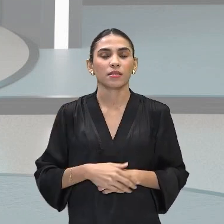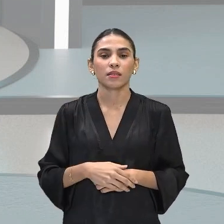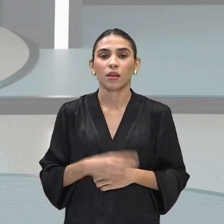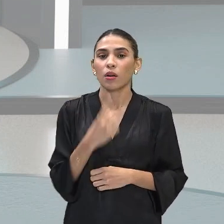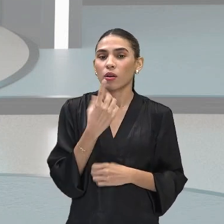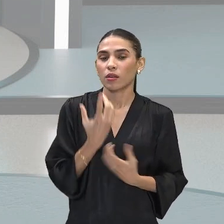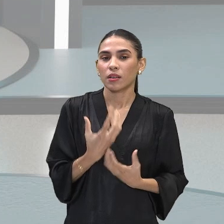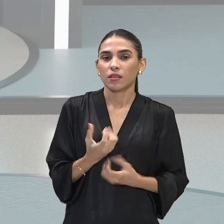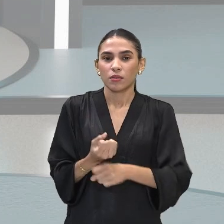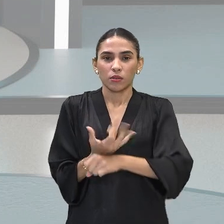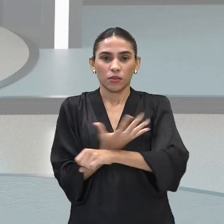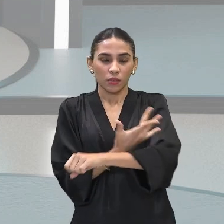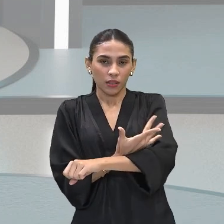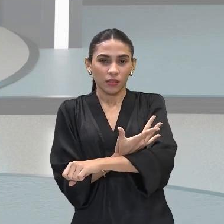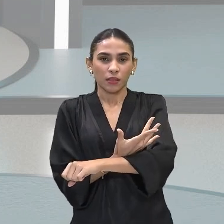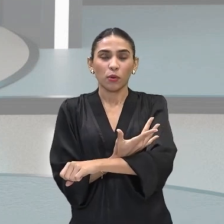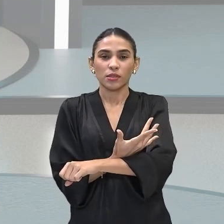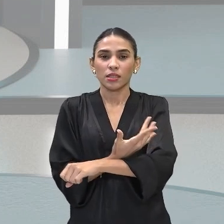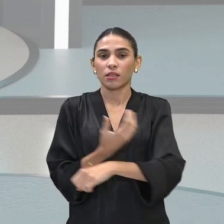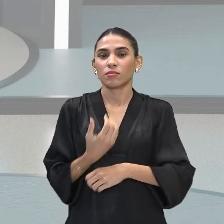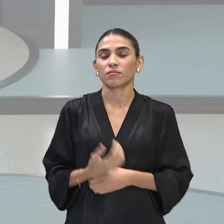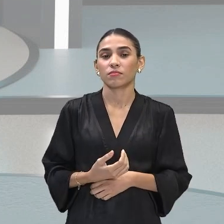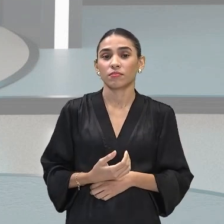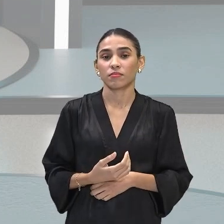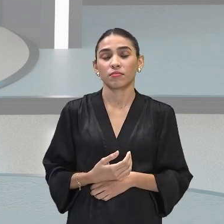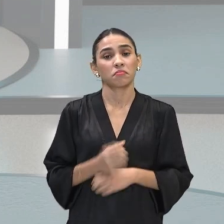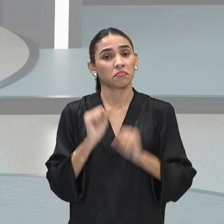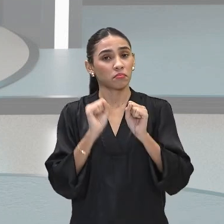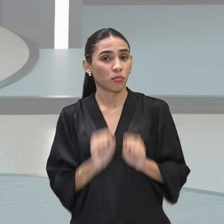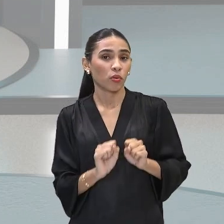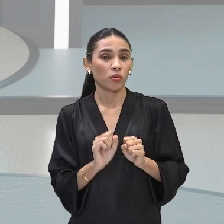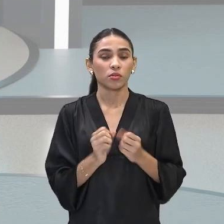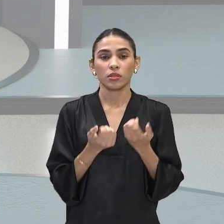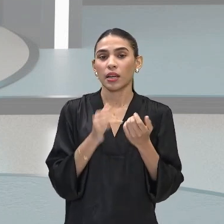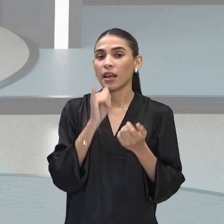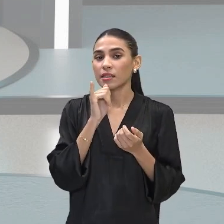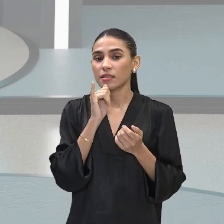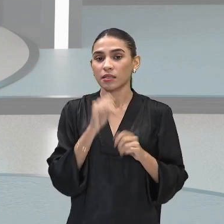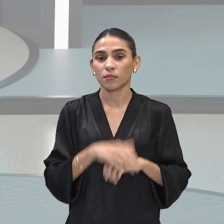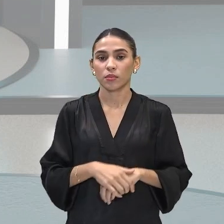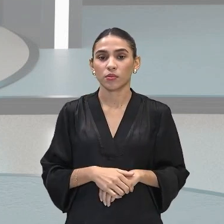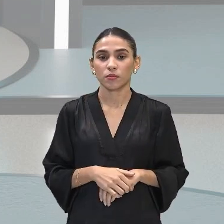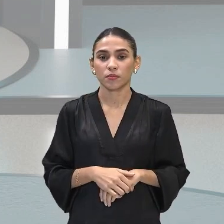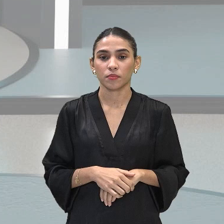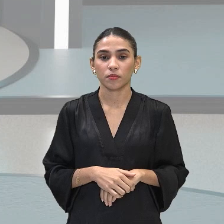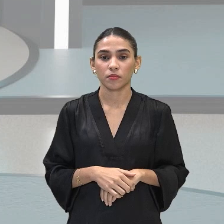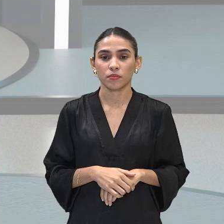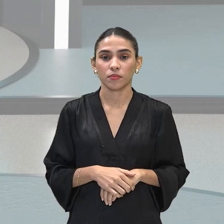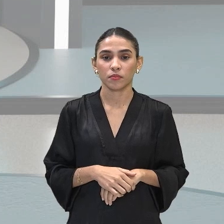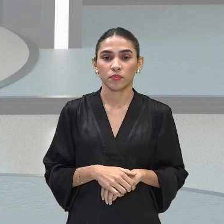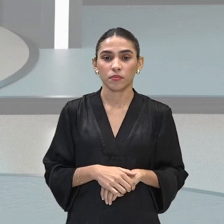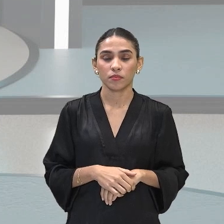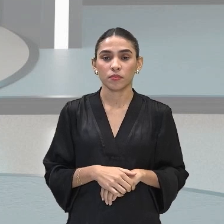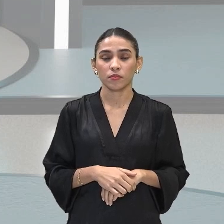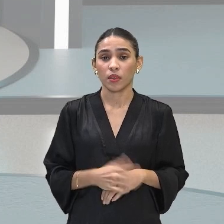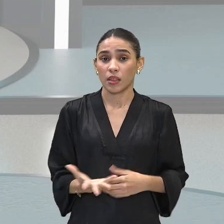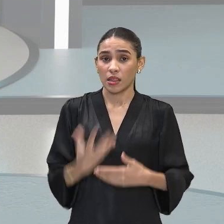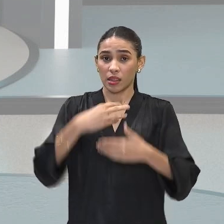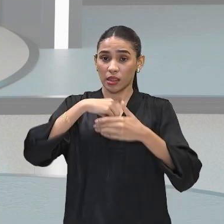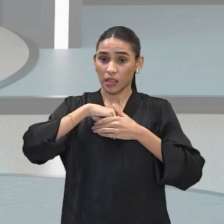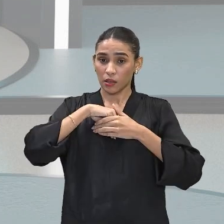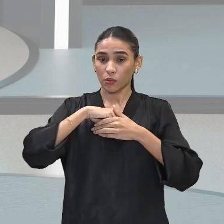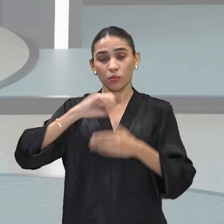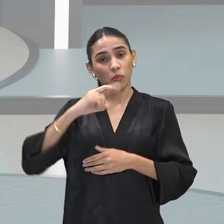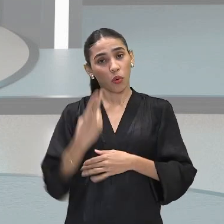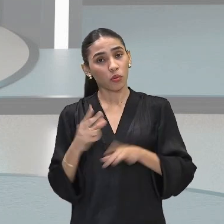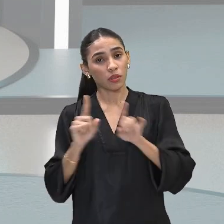as emoções. Pode ser algo de repente voltado para o intrínseco e pode ser